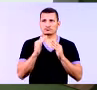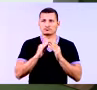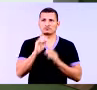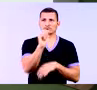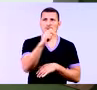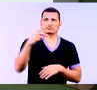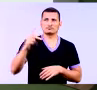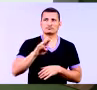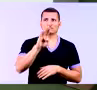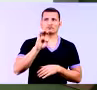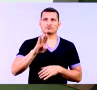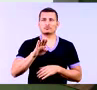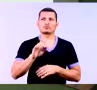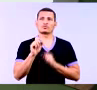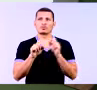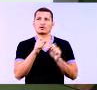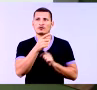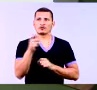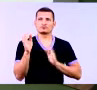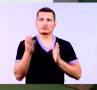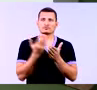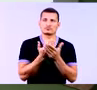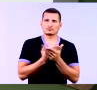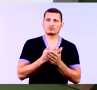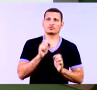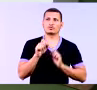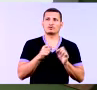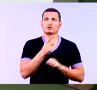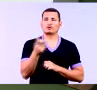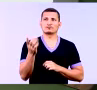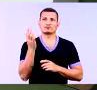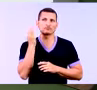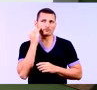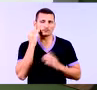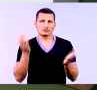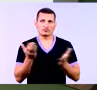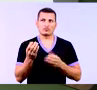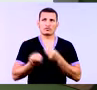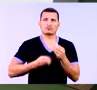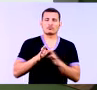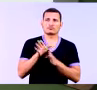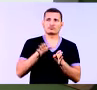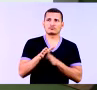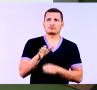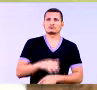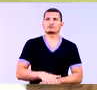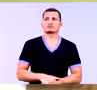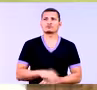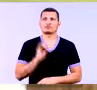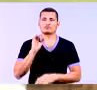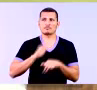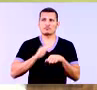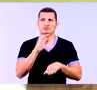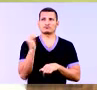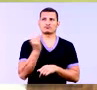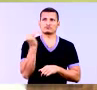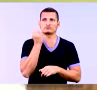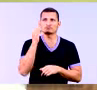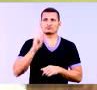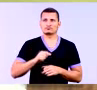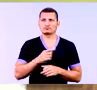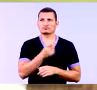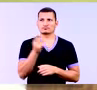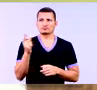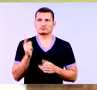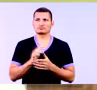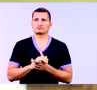web? O que eles já viram, o que eles estão vendo, como nós podemos aconselhá-los nesse sentido? Legal. Eu acho que o mais importante de tudo, gente, é